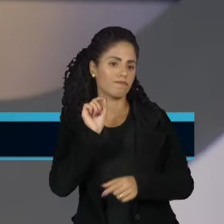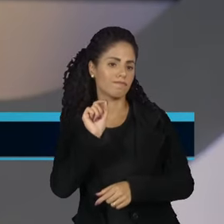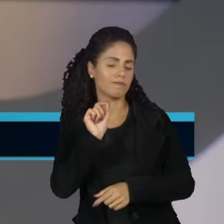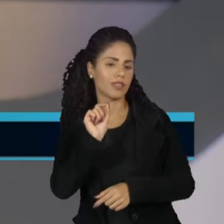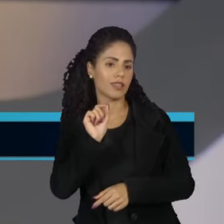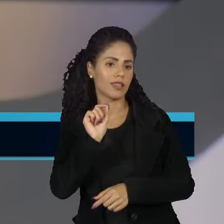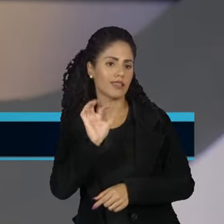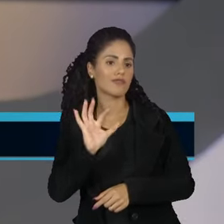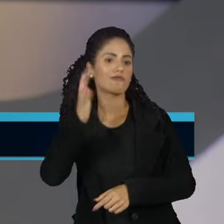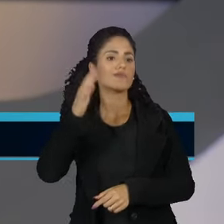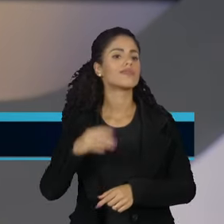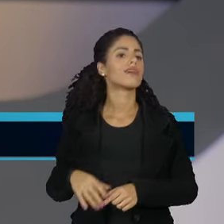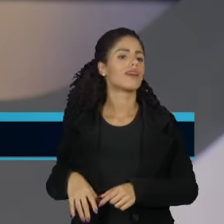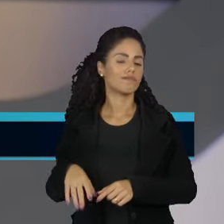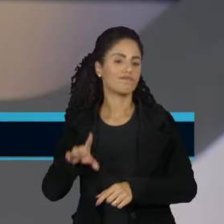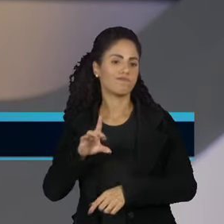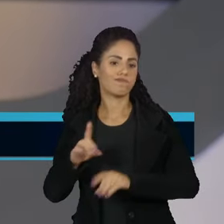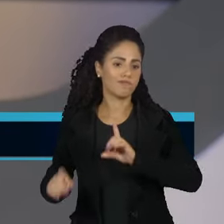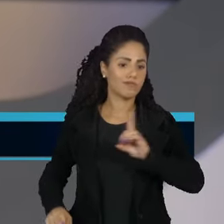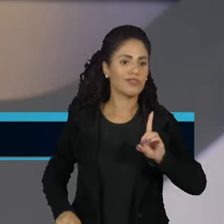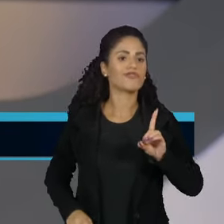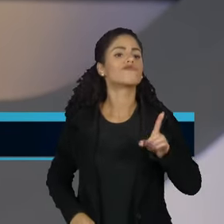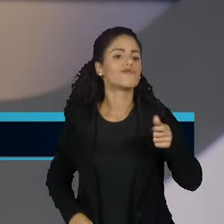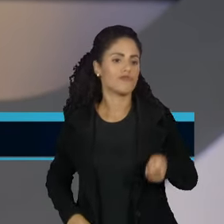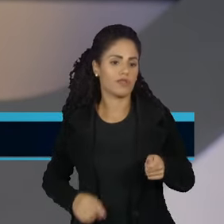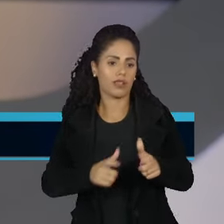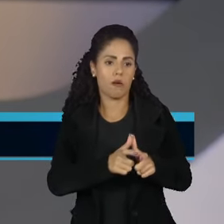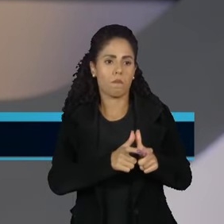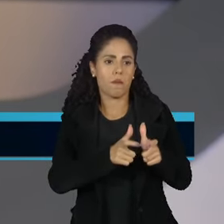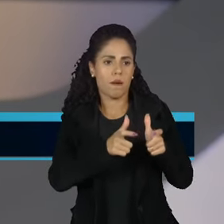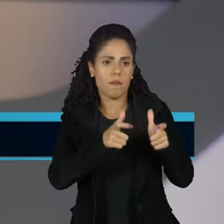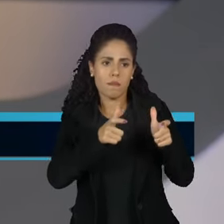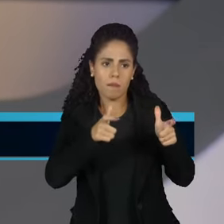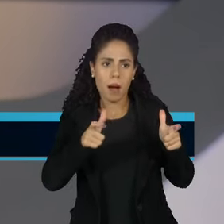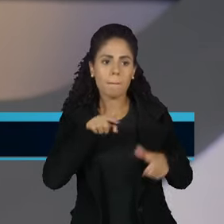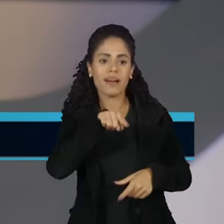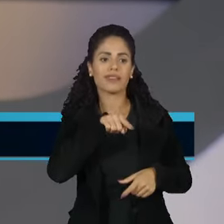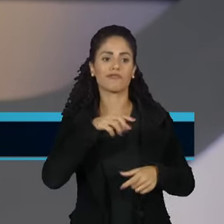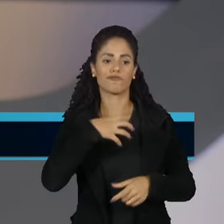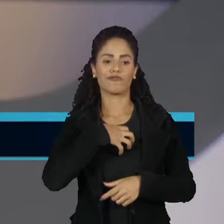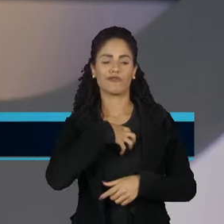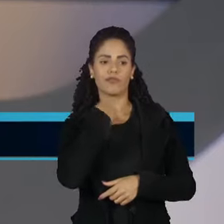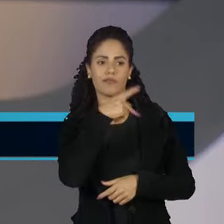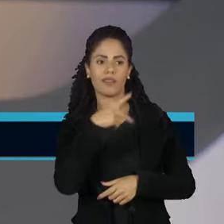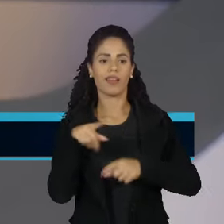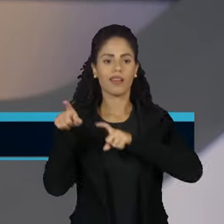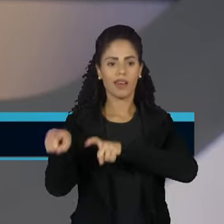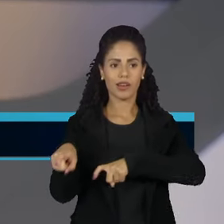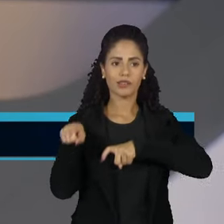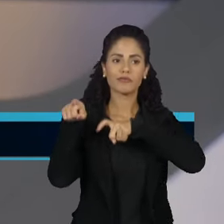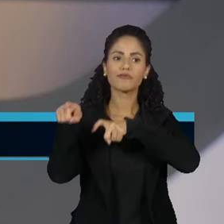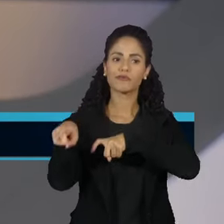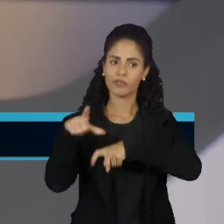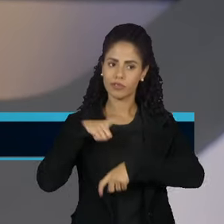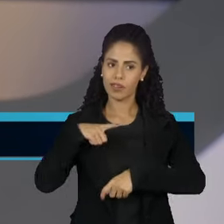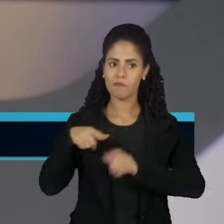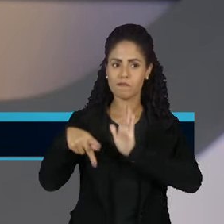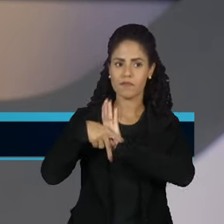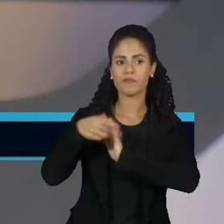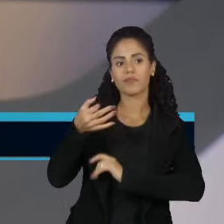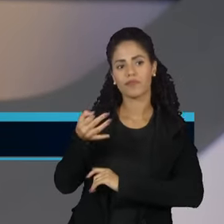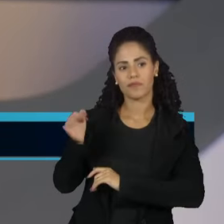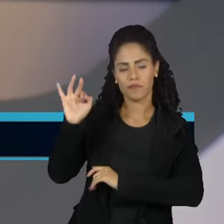questão de uma extrema-direita crescente, mas ele tem tradicionalmente os agricultores franceses que